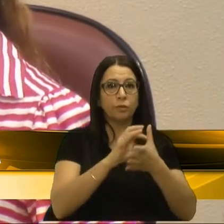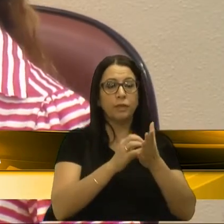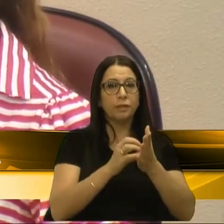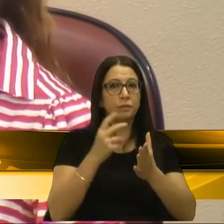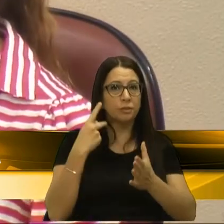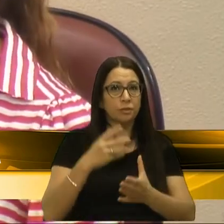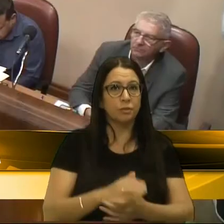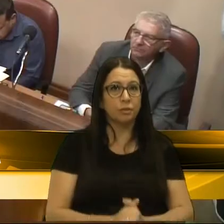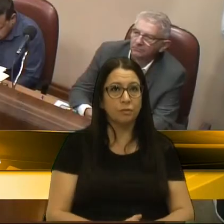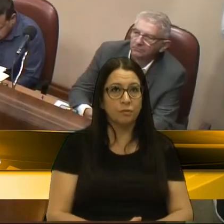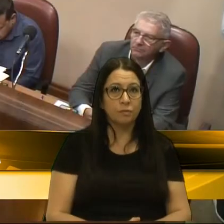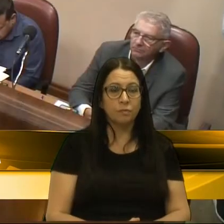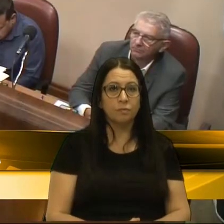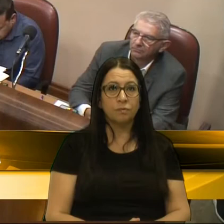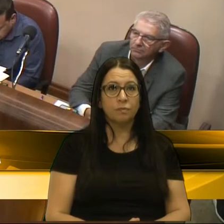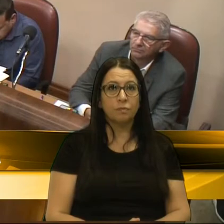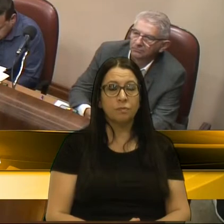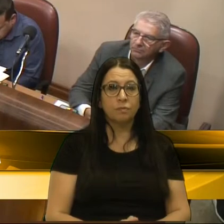bancada.